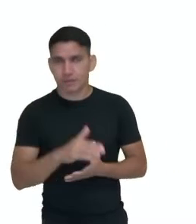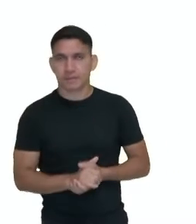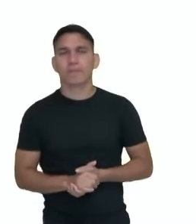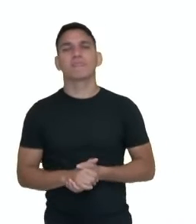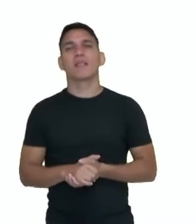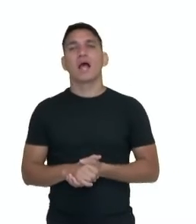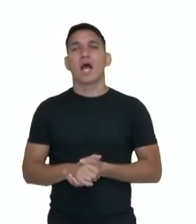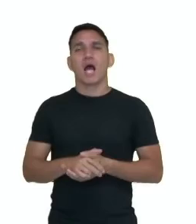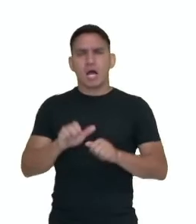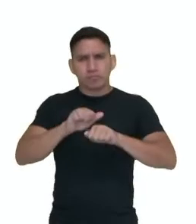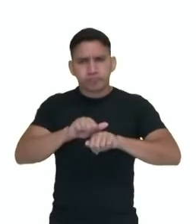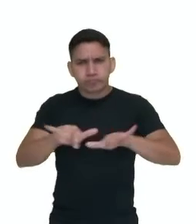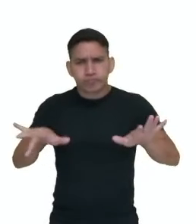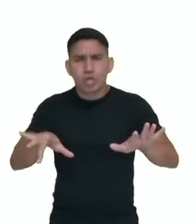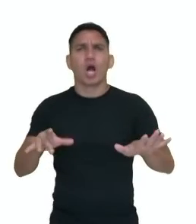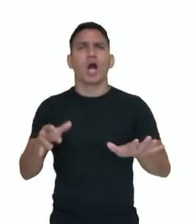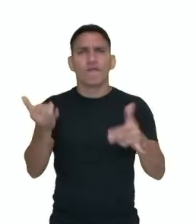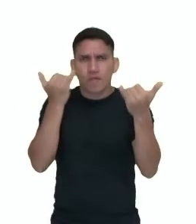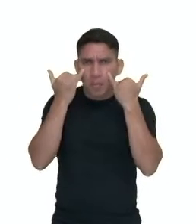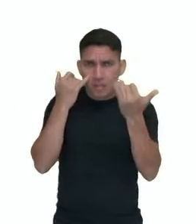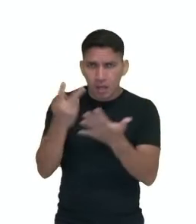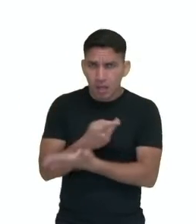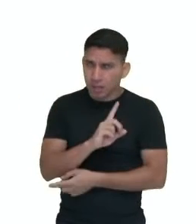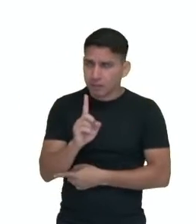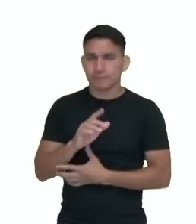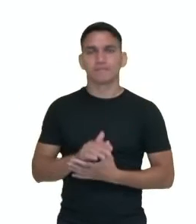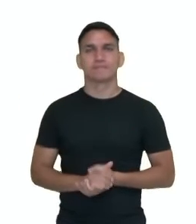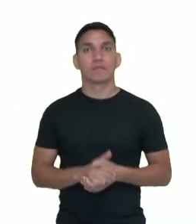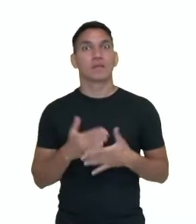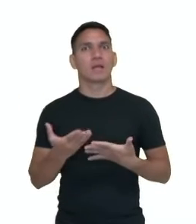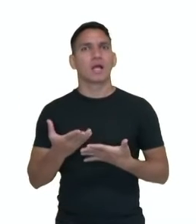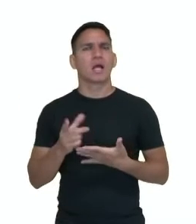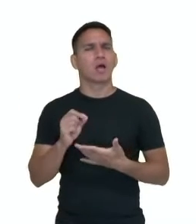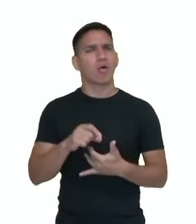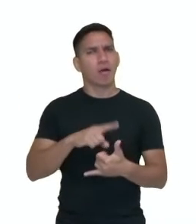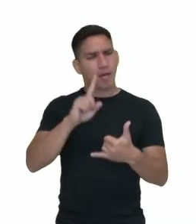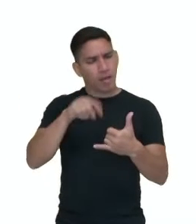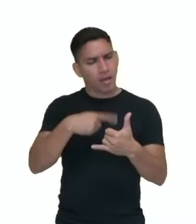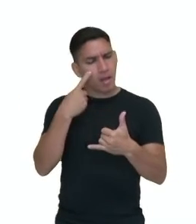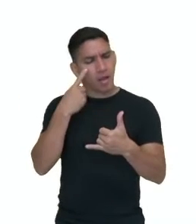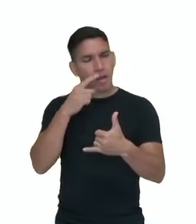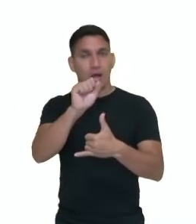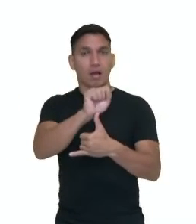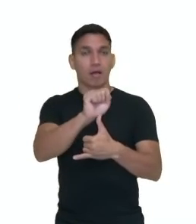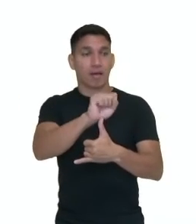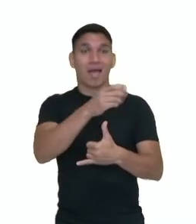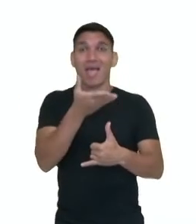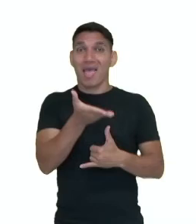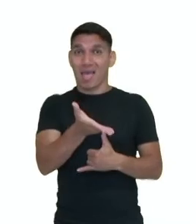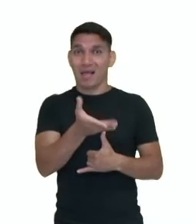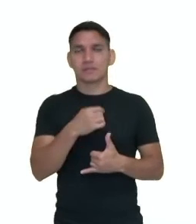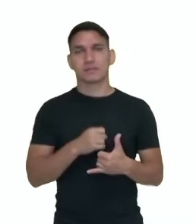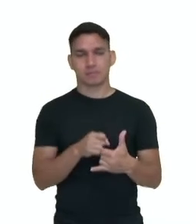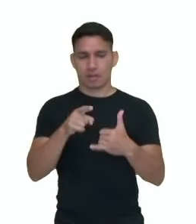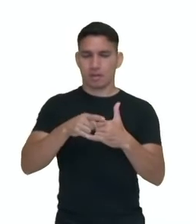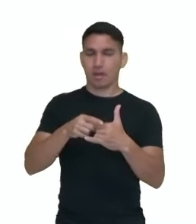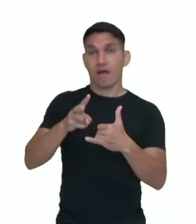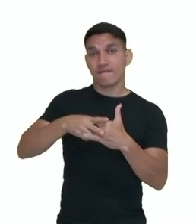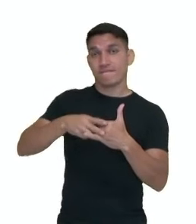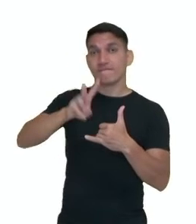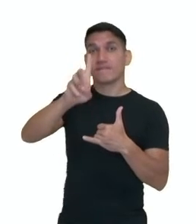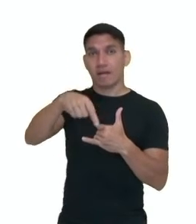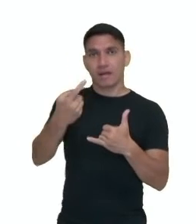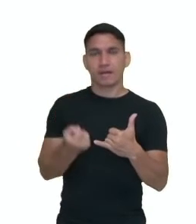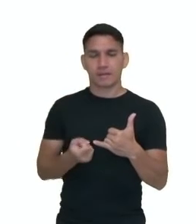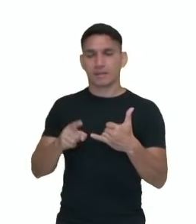notícias duvidosas. Verifiquemos a primeira oração. Esta é a dica. Ela tem sujeito, que é o esta, o é, que é o verbo, e a